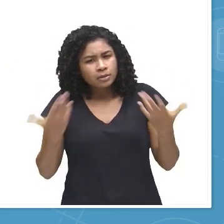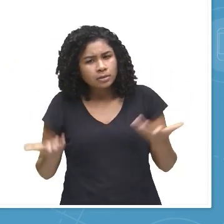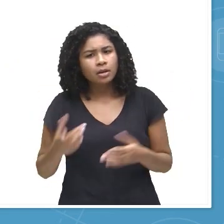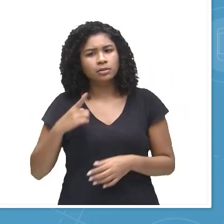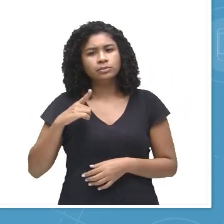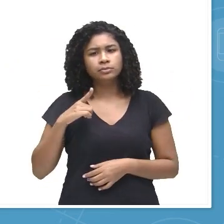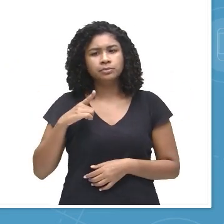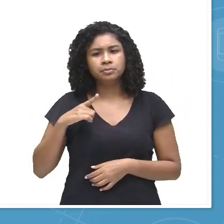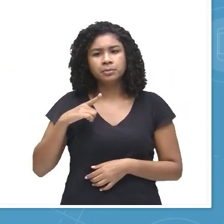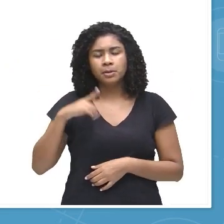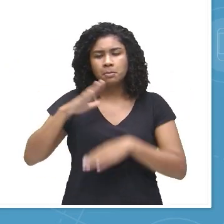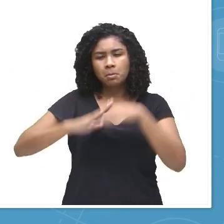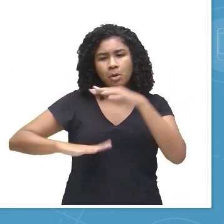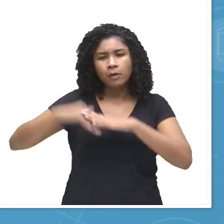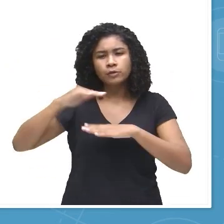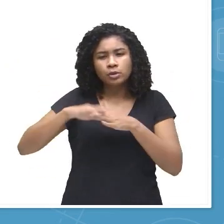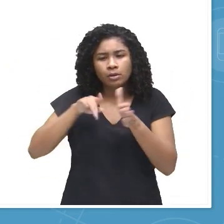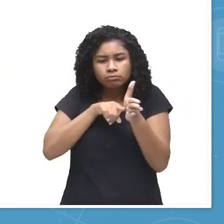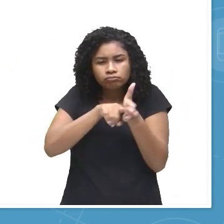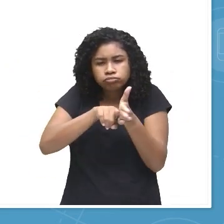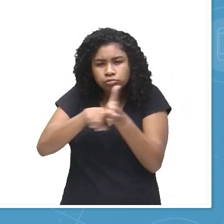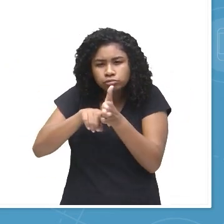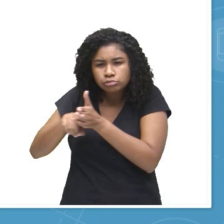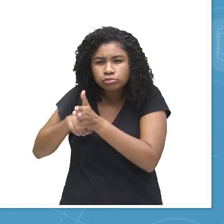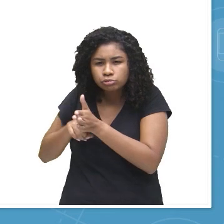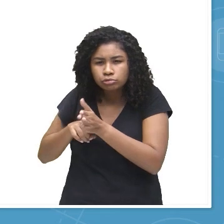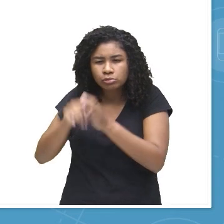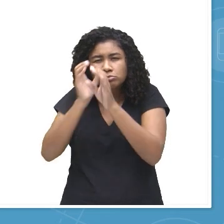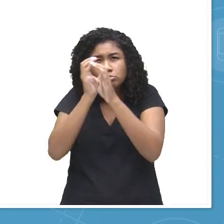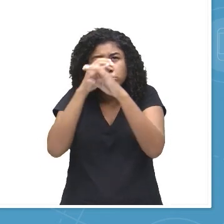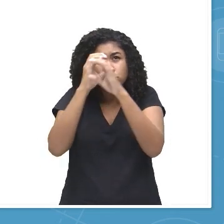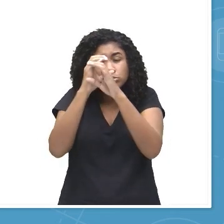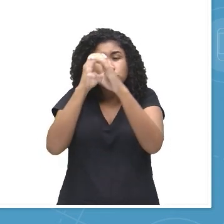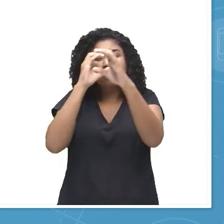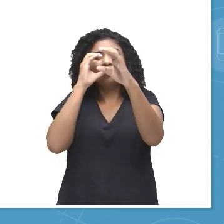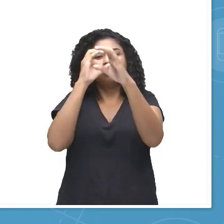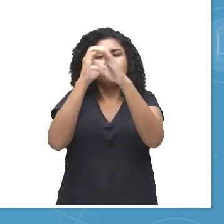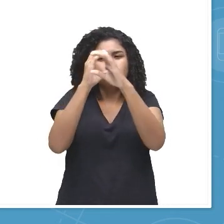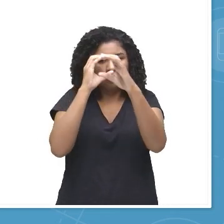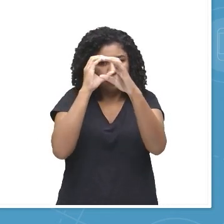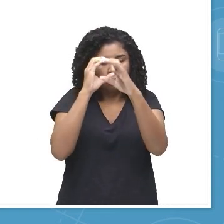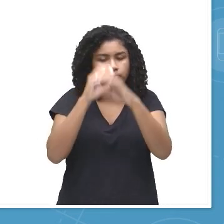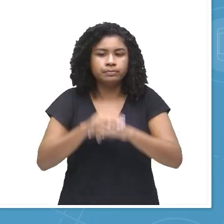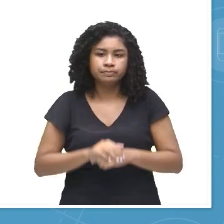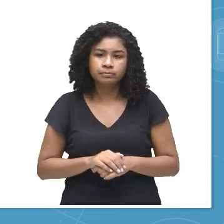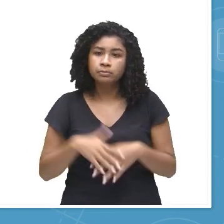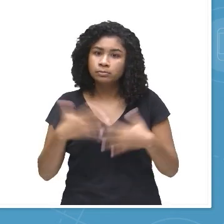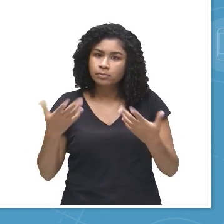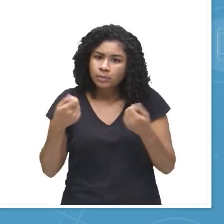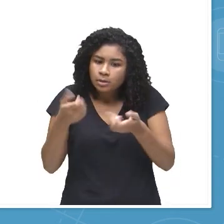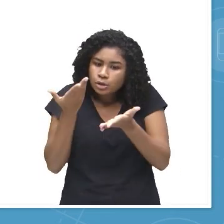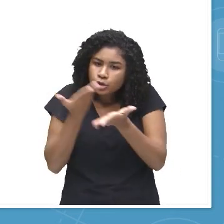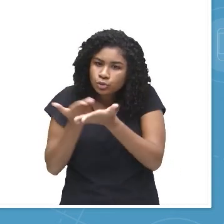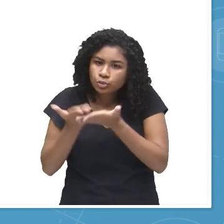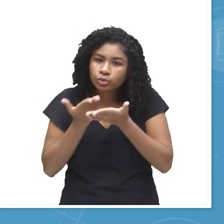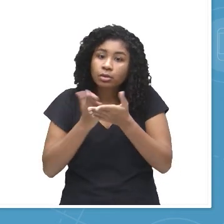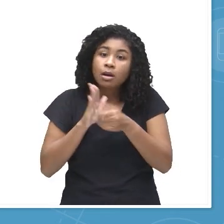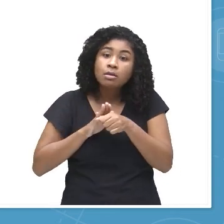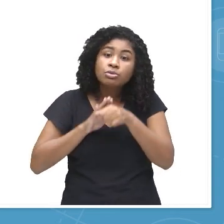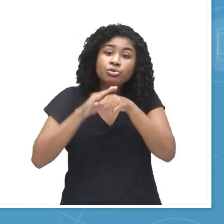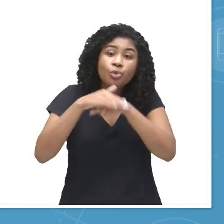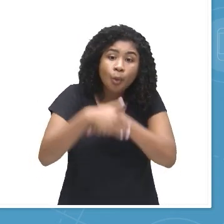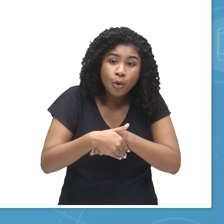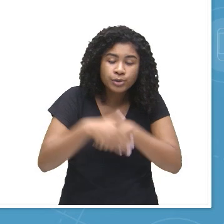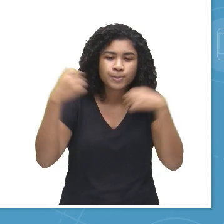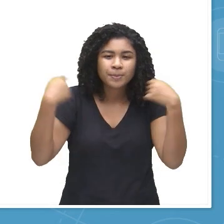eles olham as estrelas, o céu, no horário da noite, né? Então, eles precisam que tenha o quê?